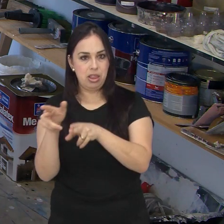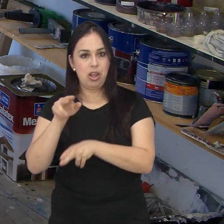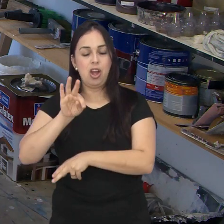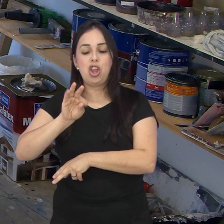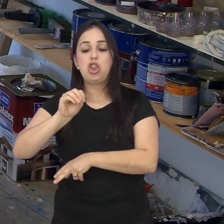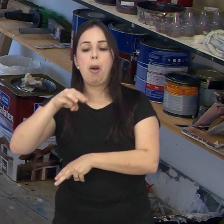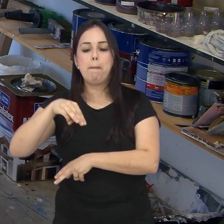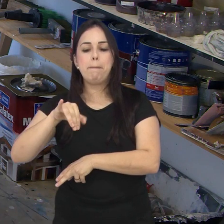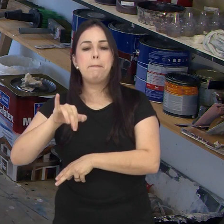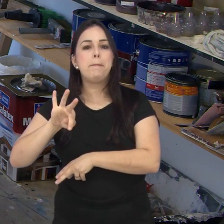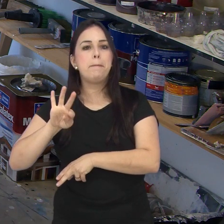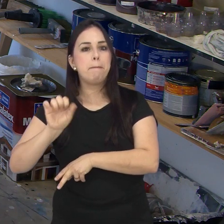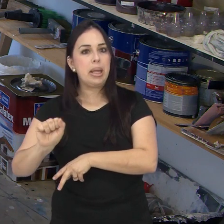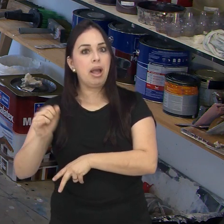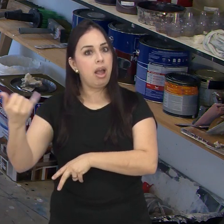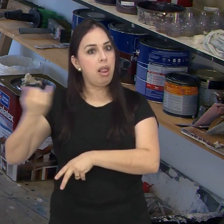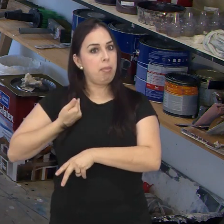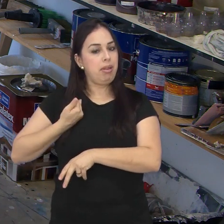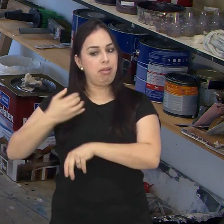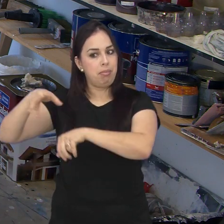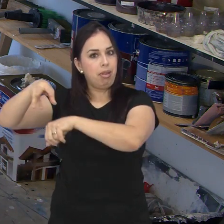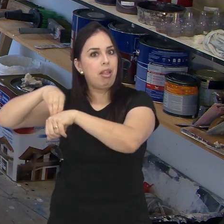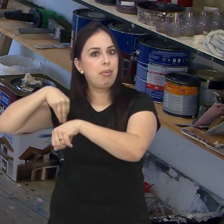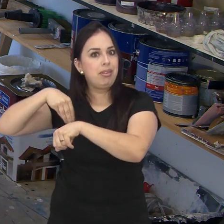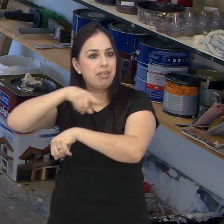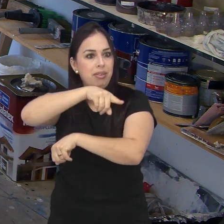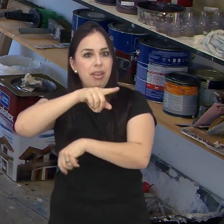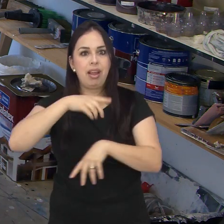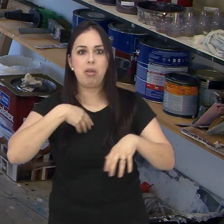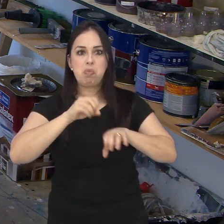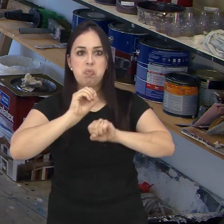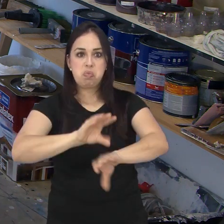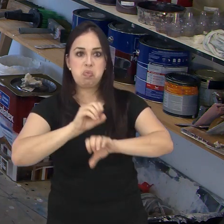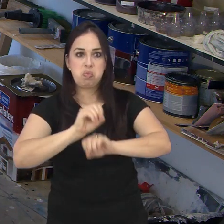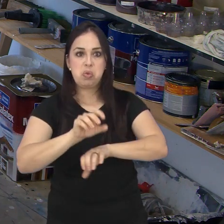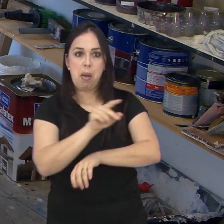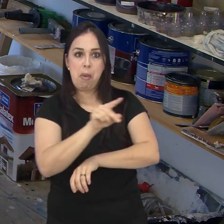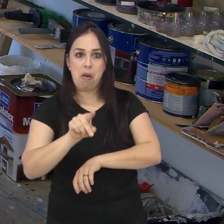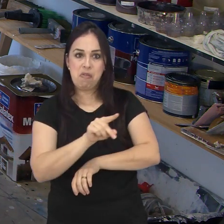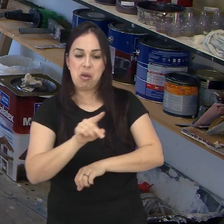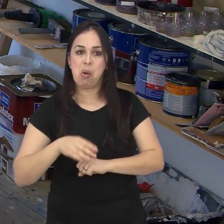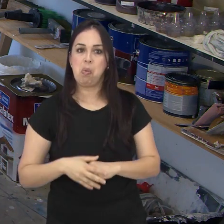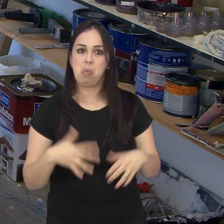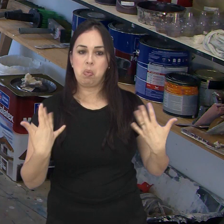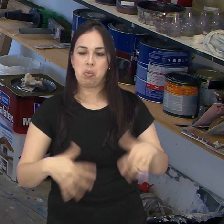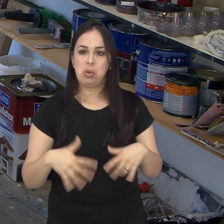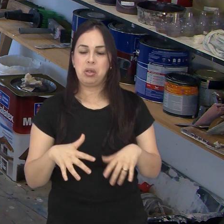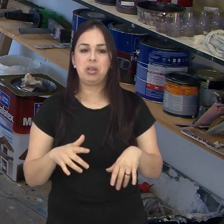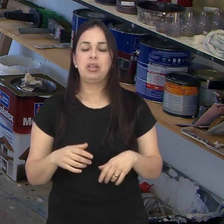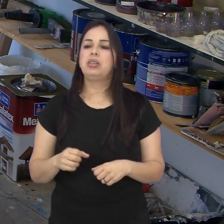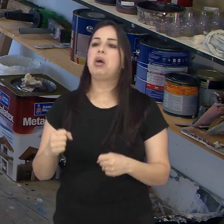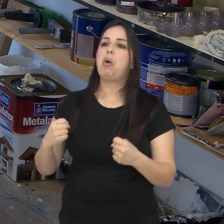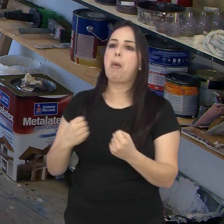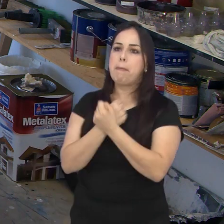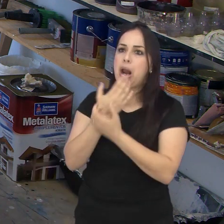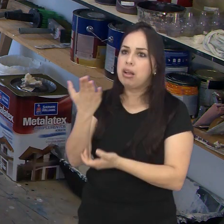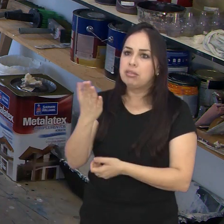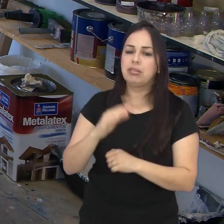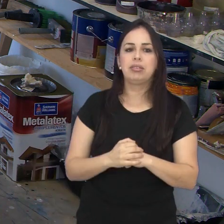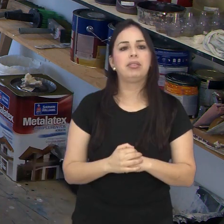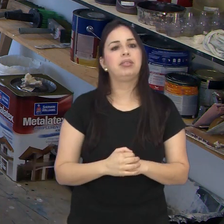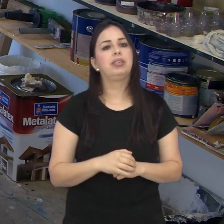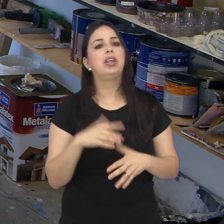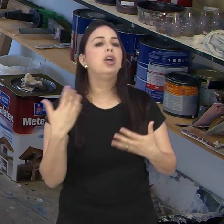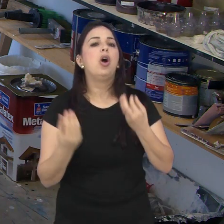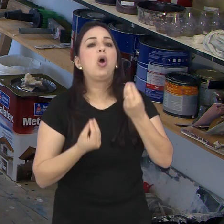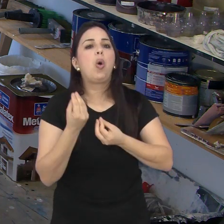conhece, falou, ele que me deu esse toque, Ah, você que dava legal. aula, busquei, mandou um abraço. Ah, obrigada. E aí, Manda um abraço pra ele também. pode deixar. Como